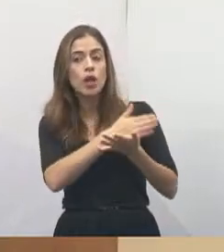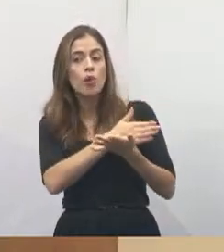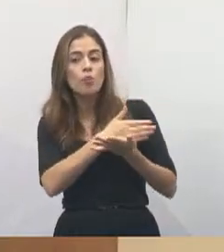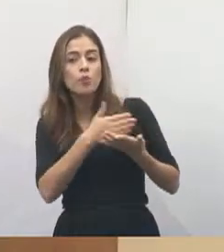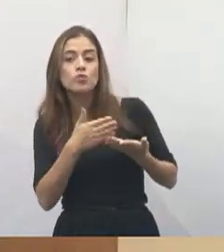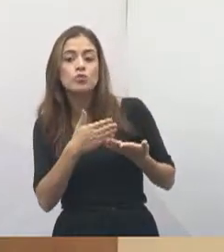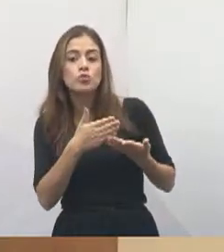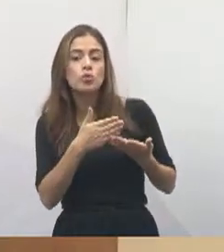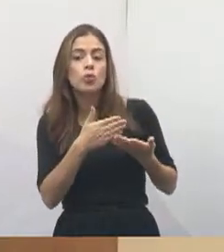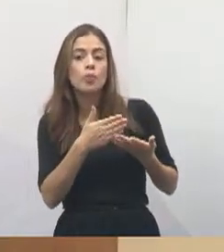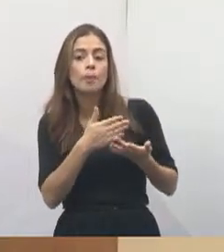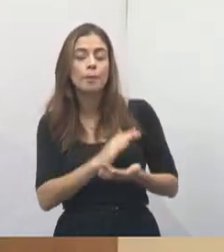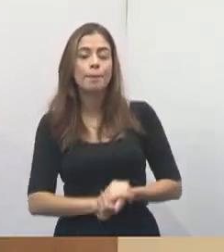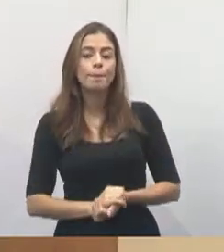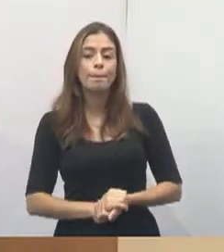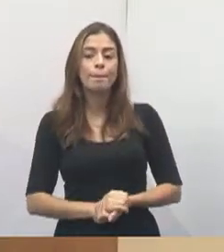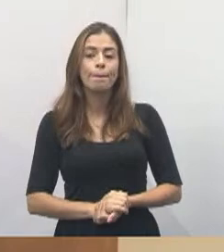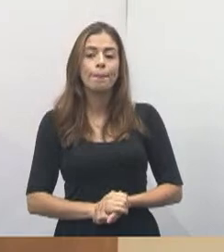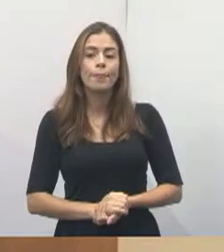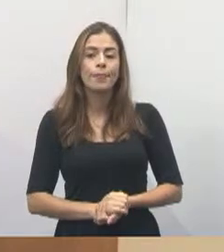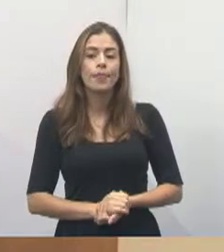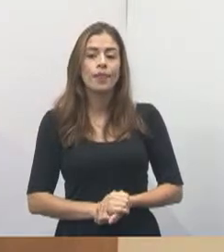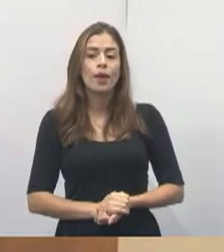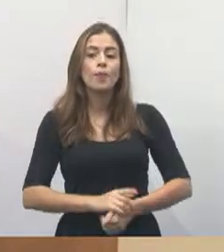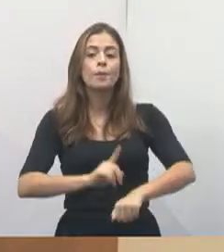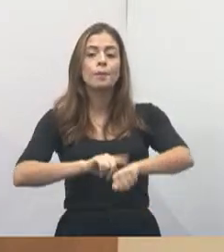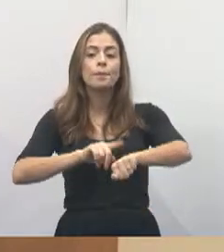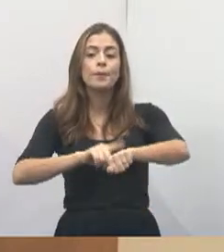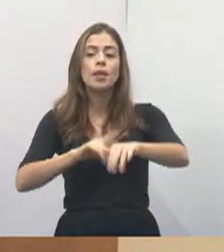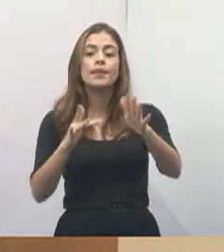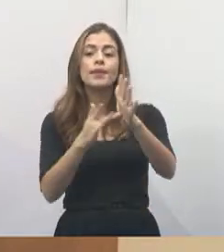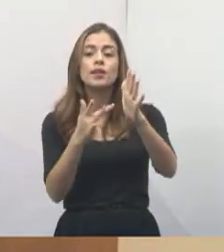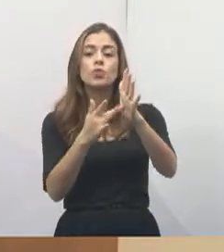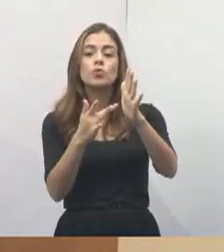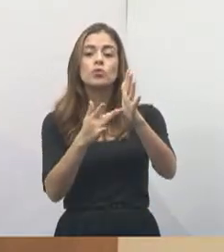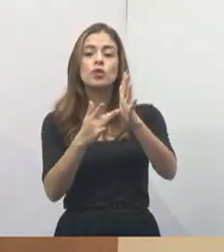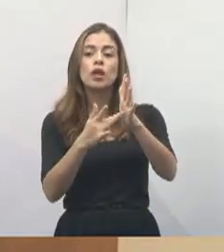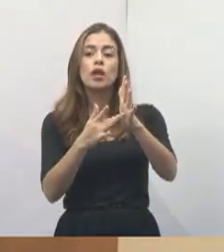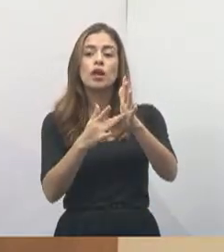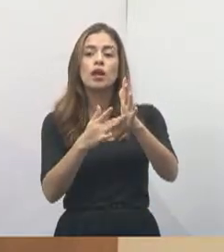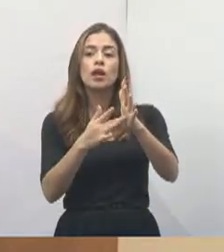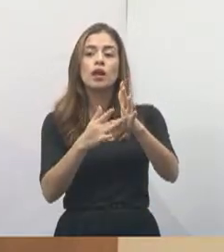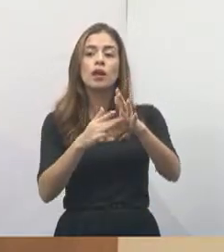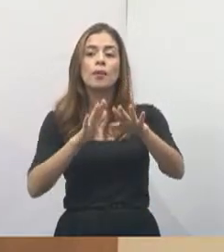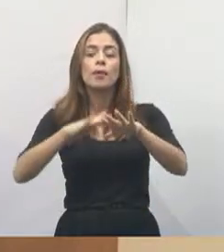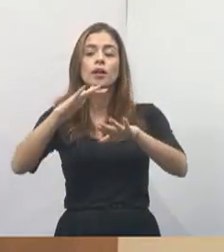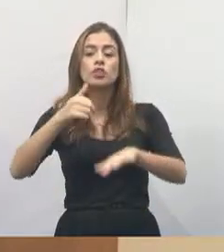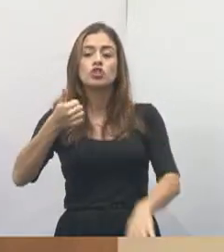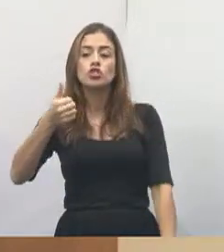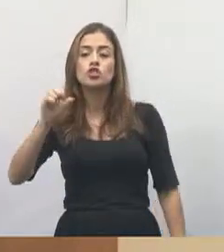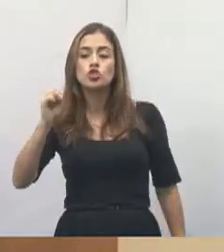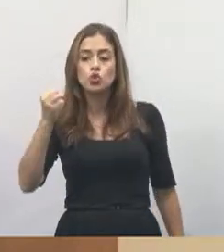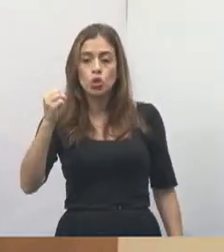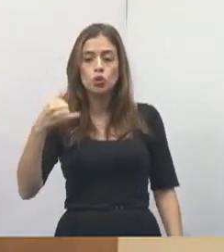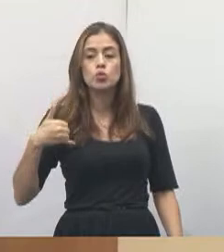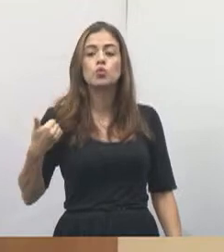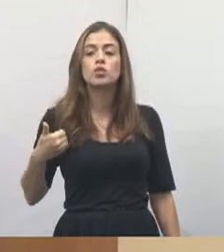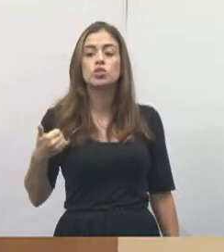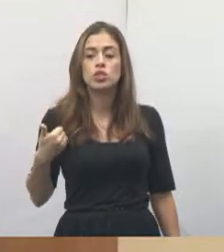então, a contar o prazo para a denúncia a partir de 18 anos da